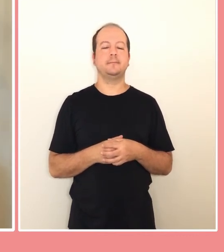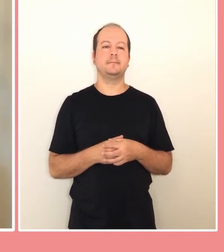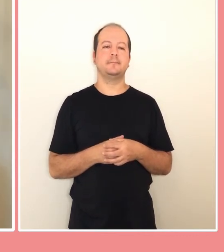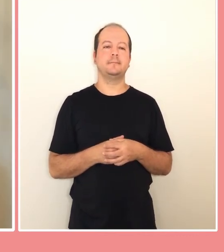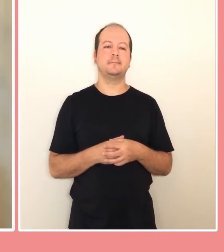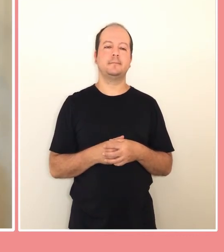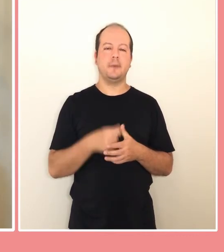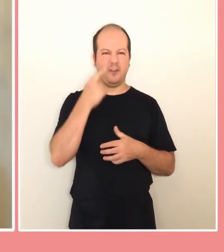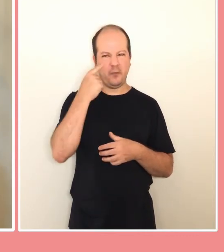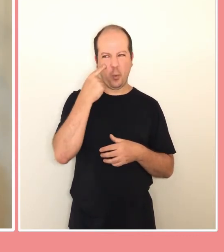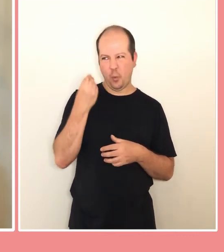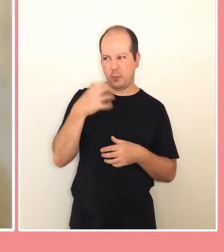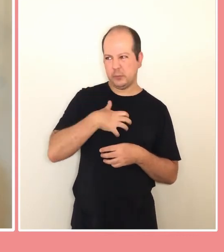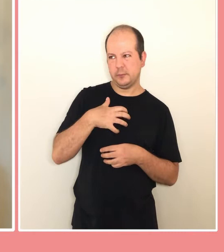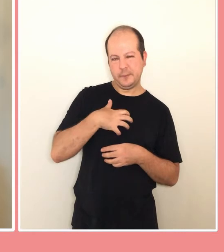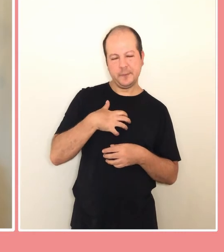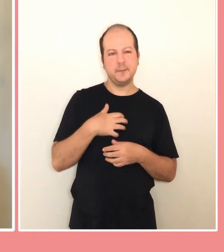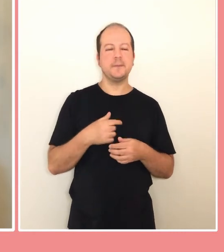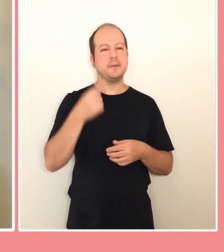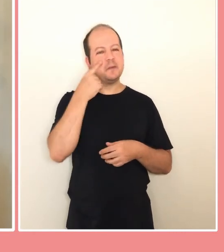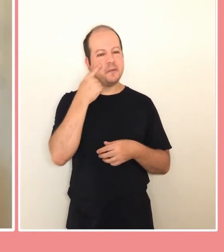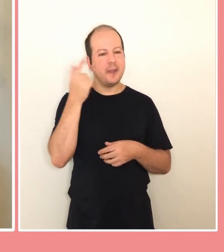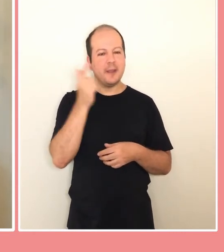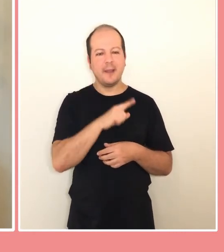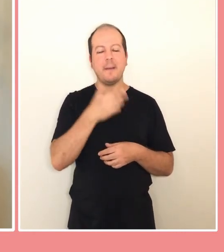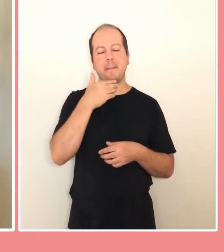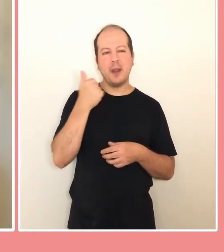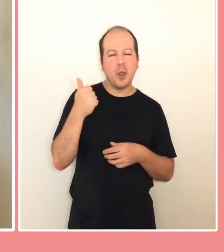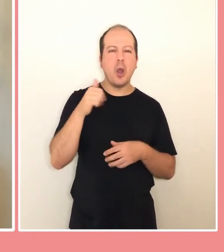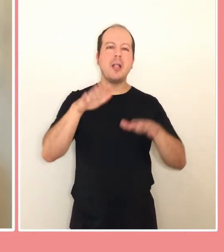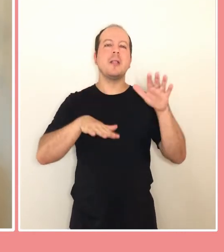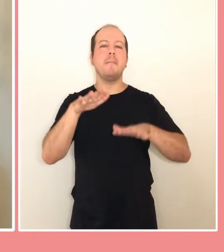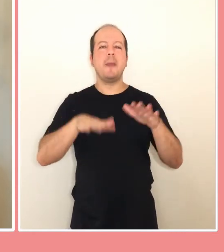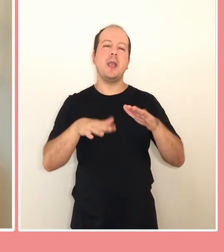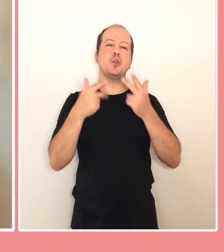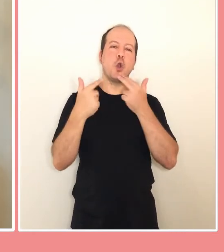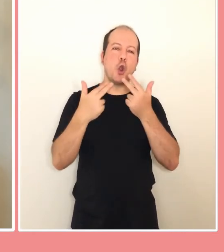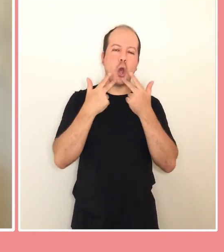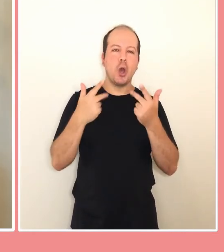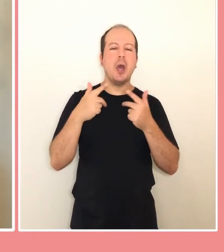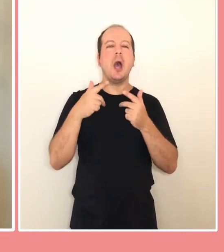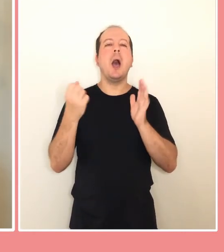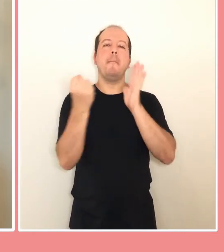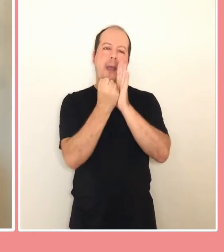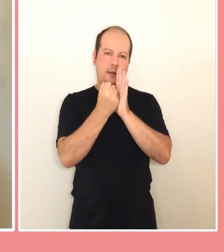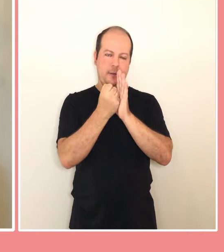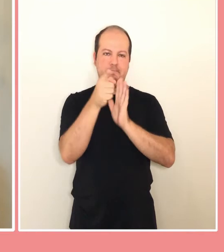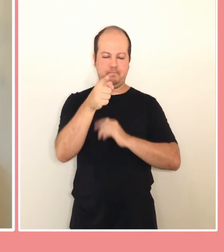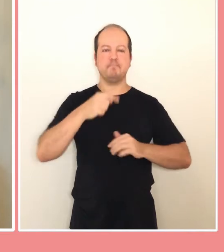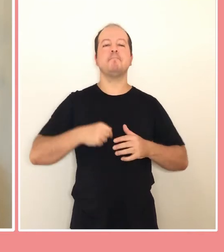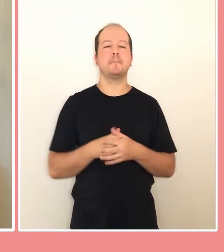né, por exemplo assim, outros conduítes já ficam melhores, dependendo da coloração e, como eu disse, do fabricante.